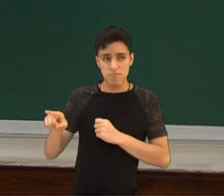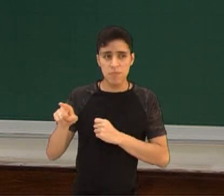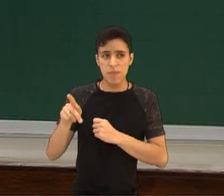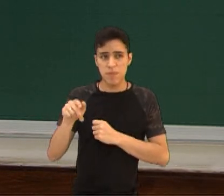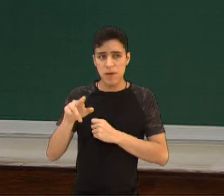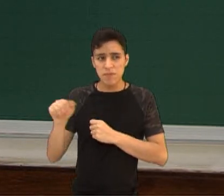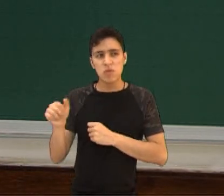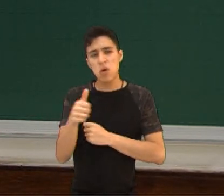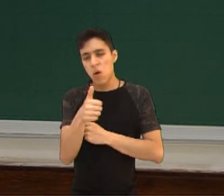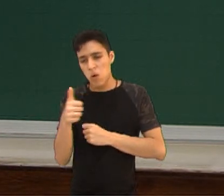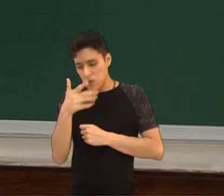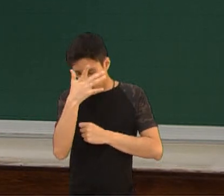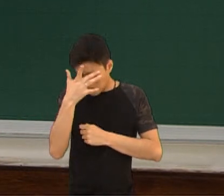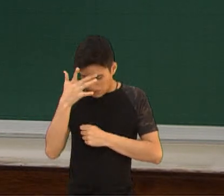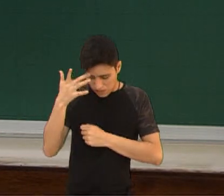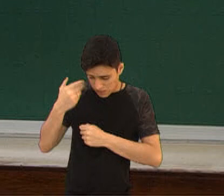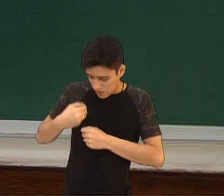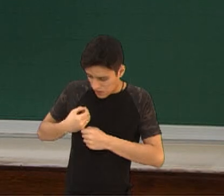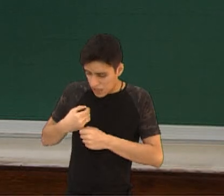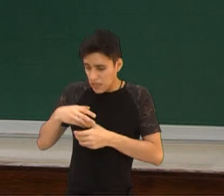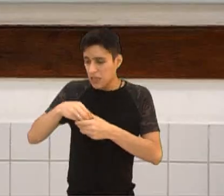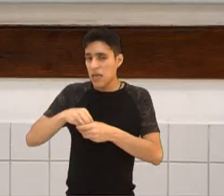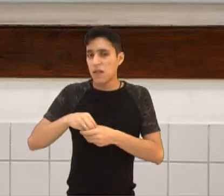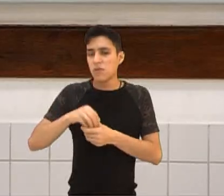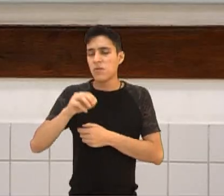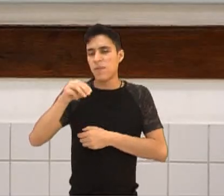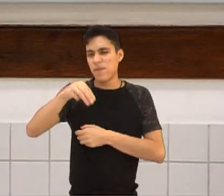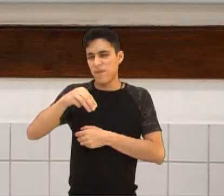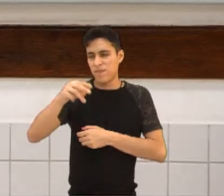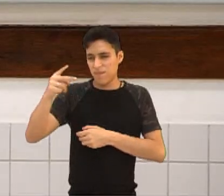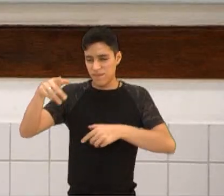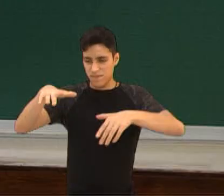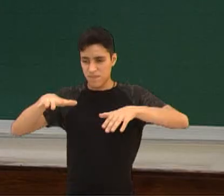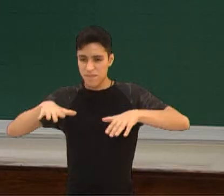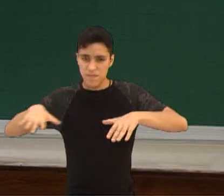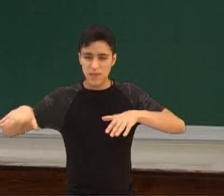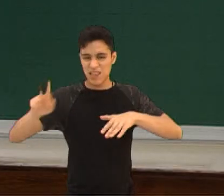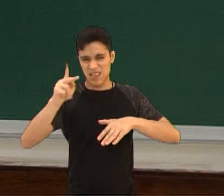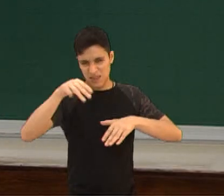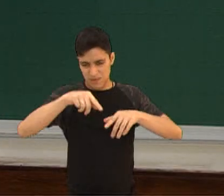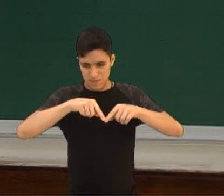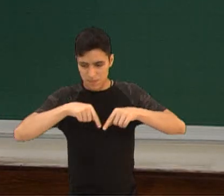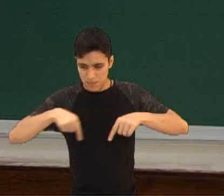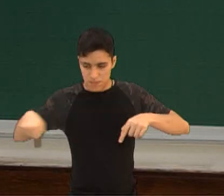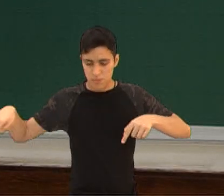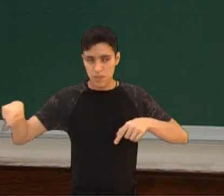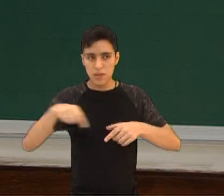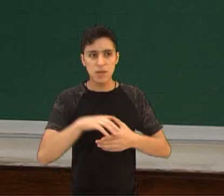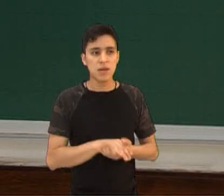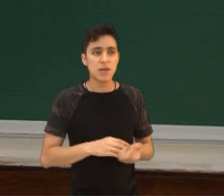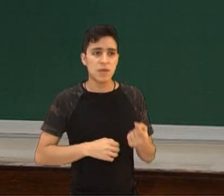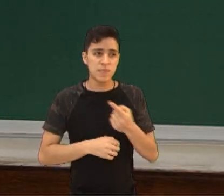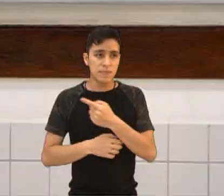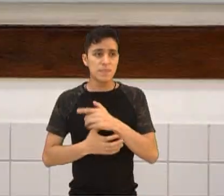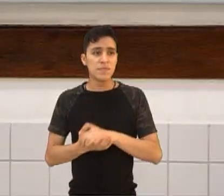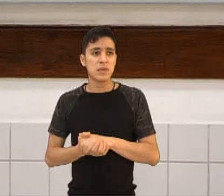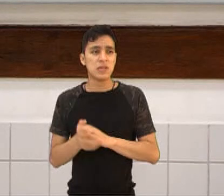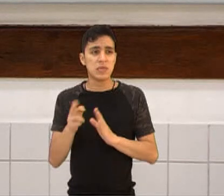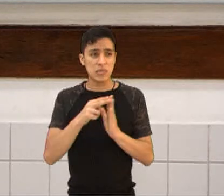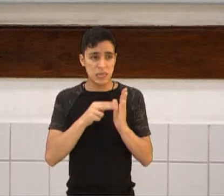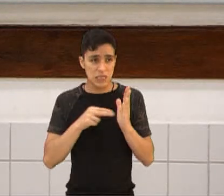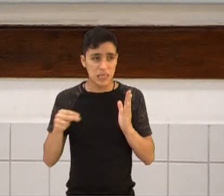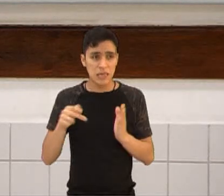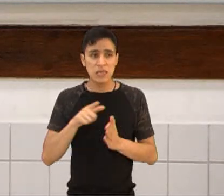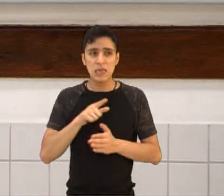Nova Zelândia um pouco mais, 16, e a Austrália, né, que é o país mais urbanizado, tem 2,96 habitantes por